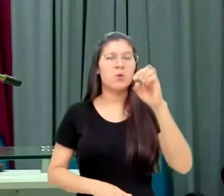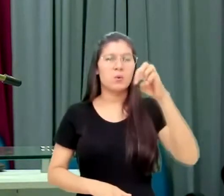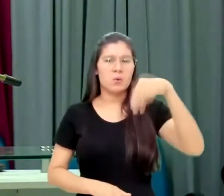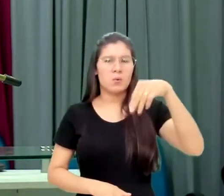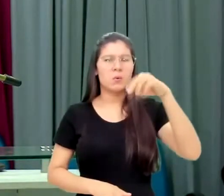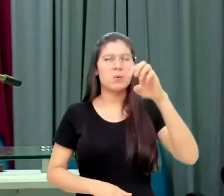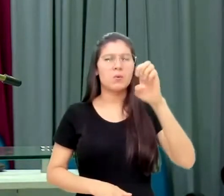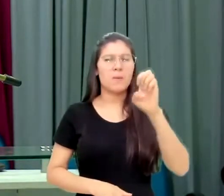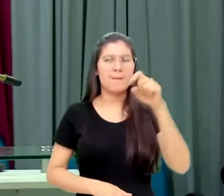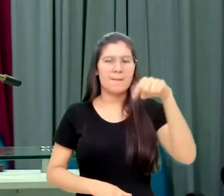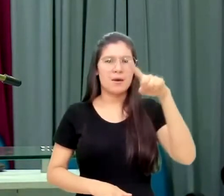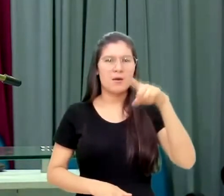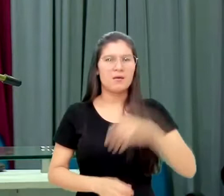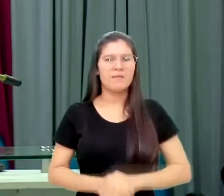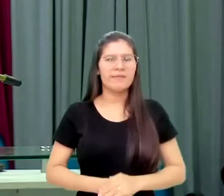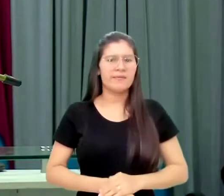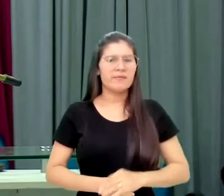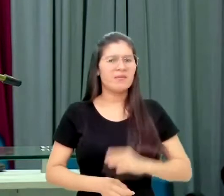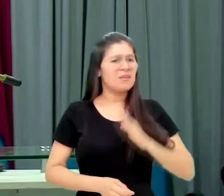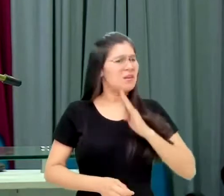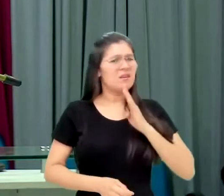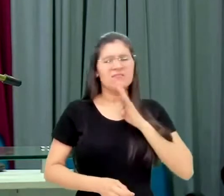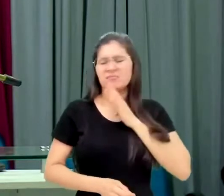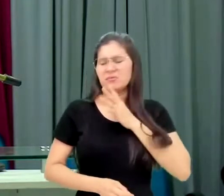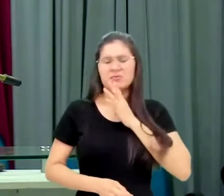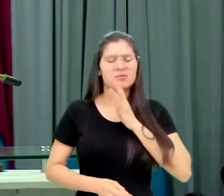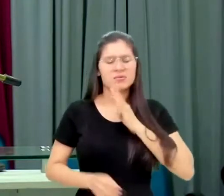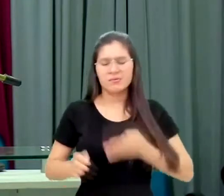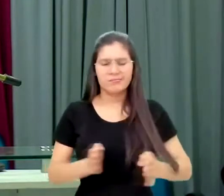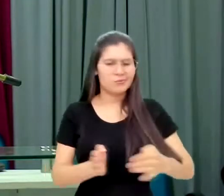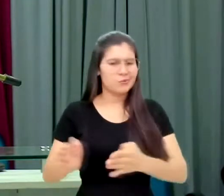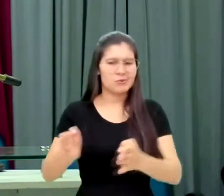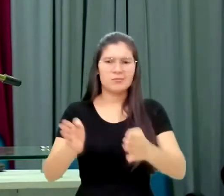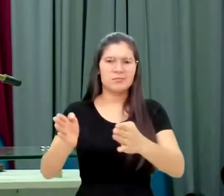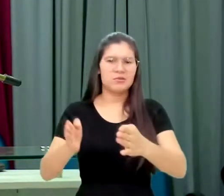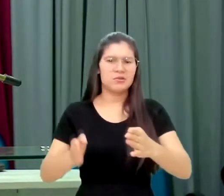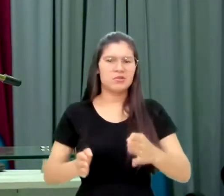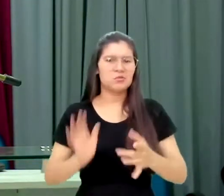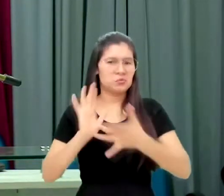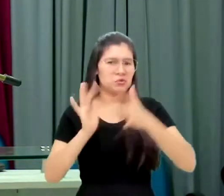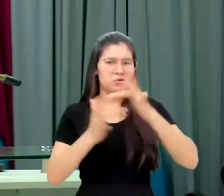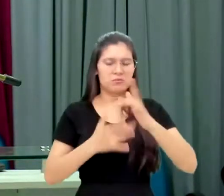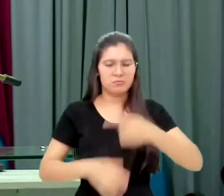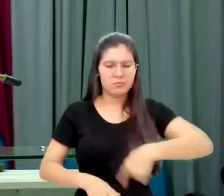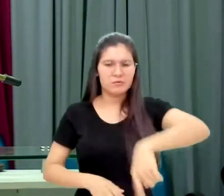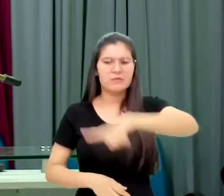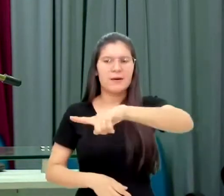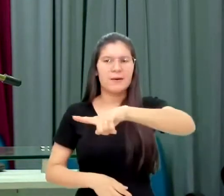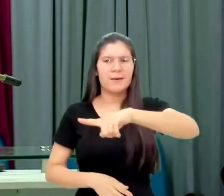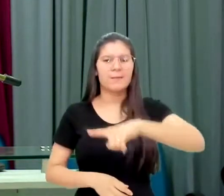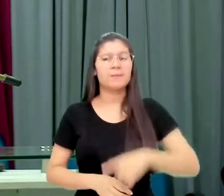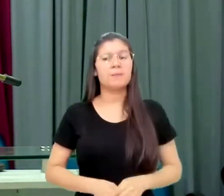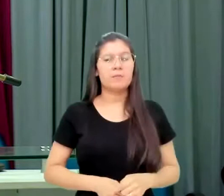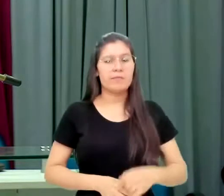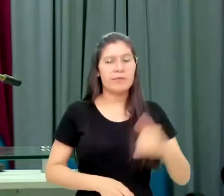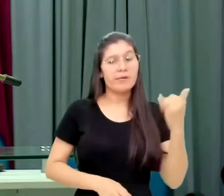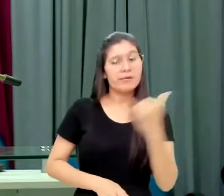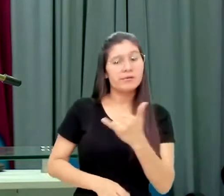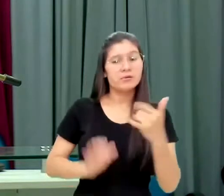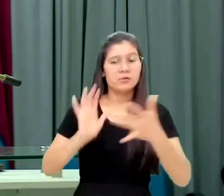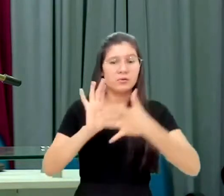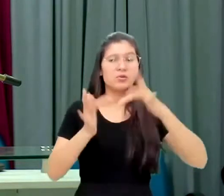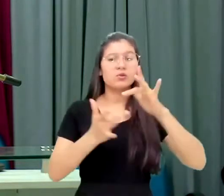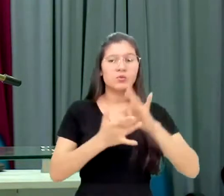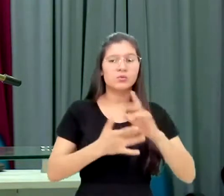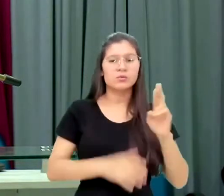vais, e como podemos saber o caminho? Disse Jesus: eu sou o caminho,